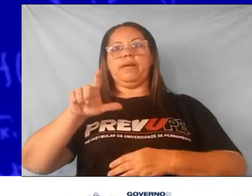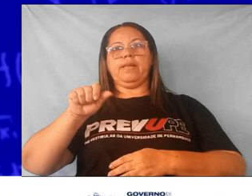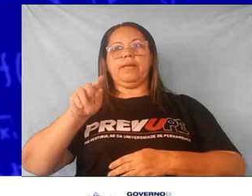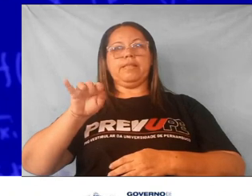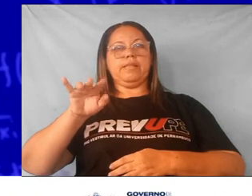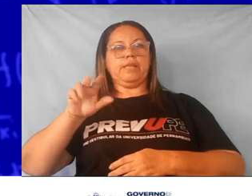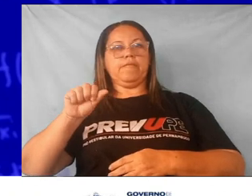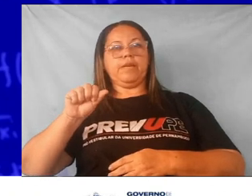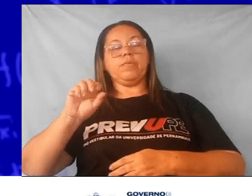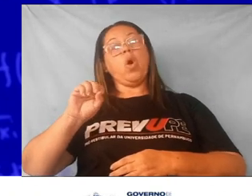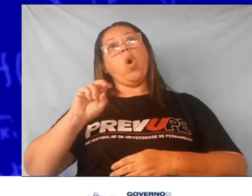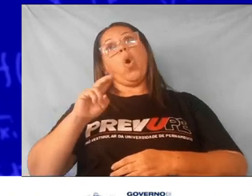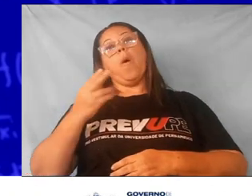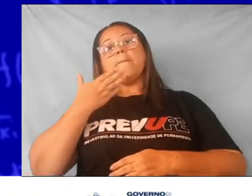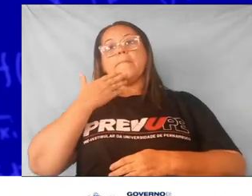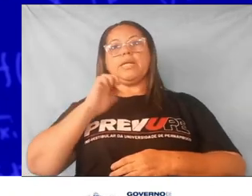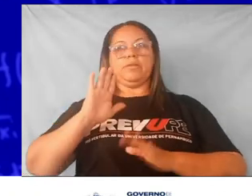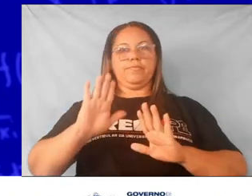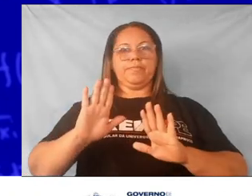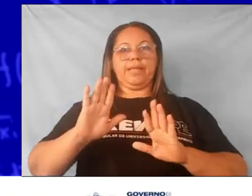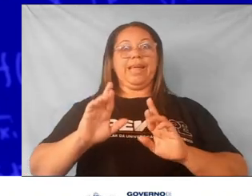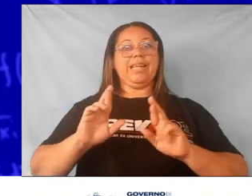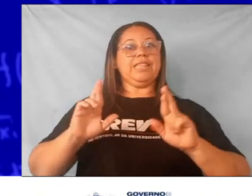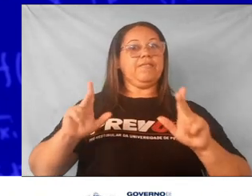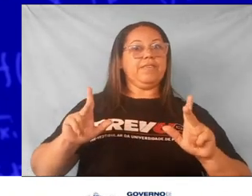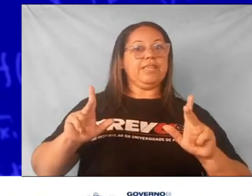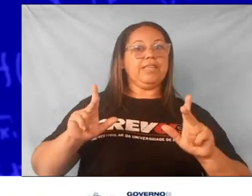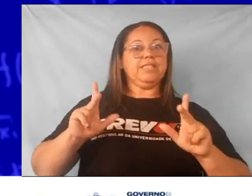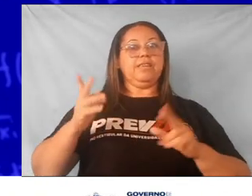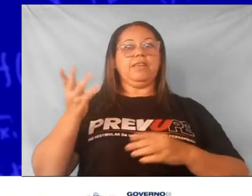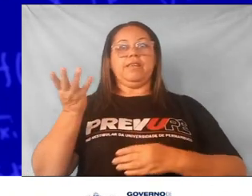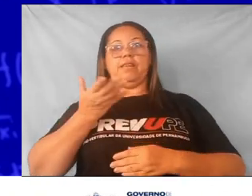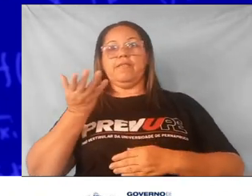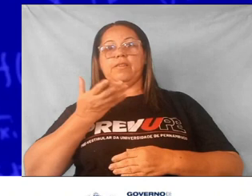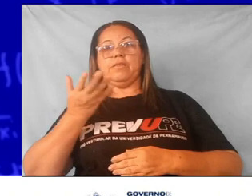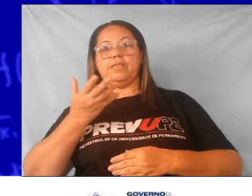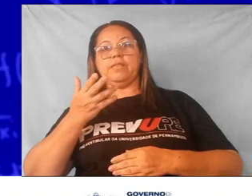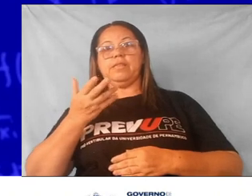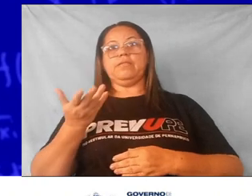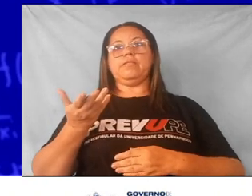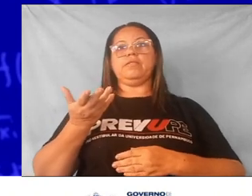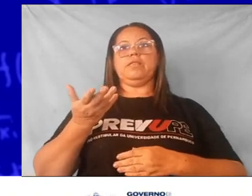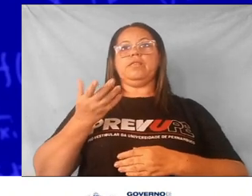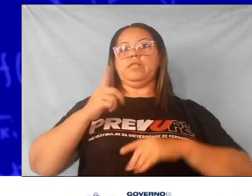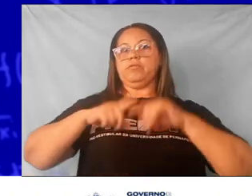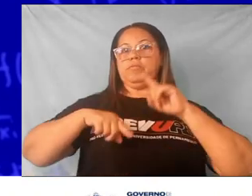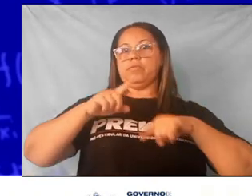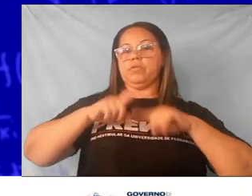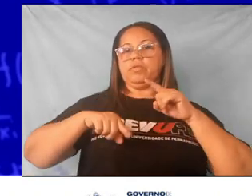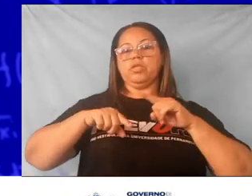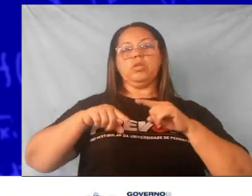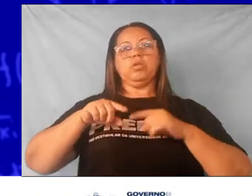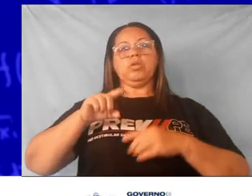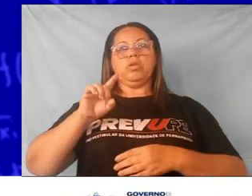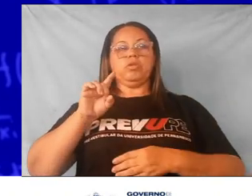entre, ou melhor, né, a diferença entre as velocidades ou a velocidade relativa entre esses corpos